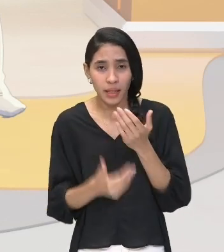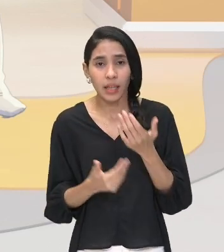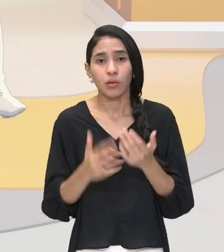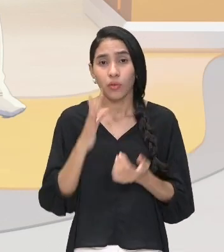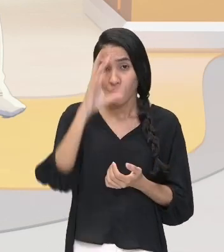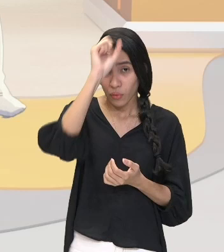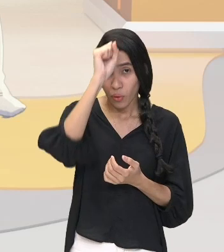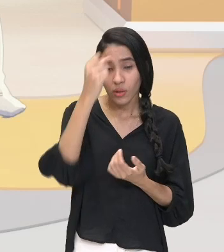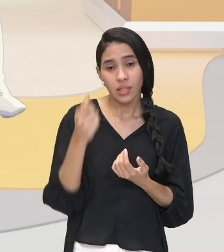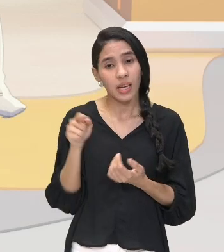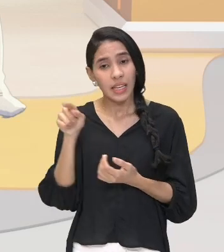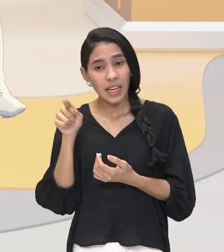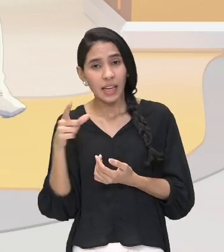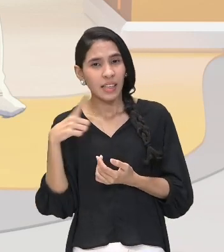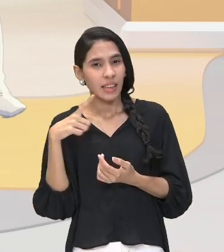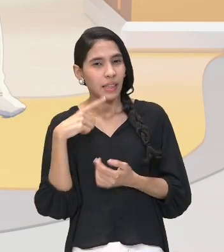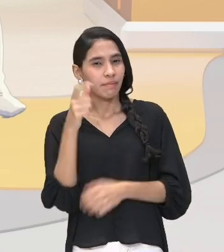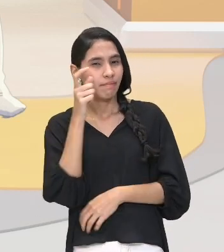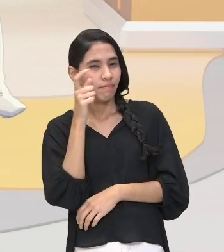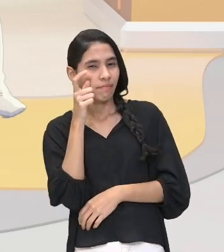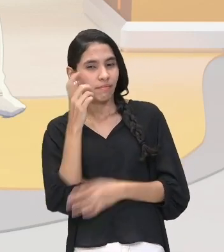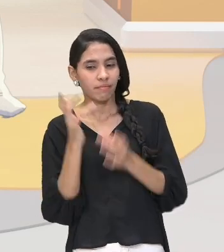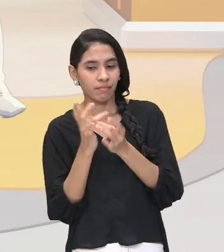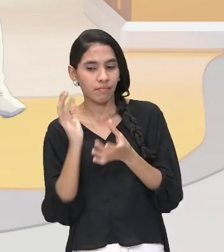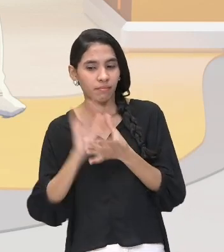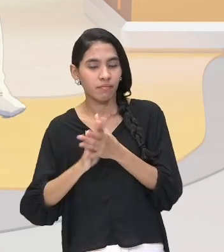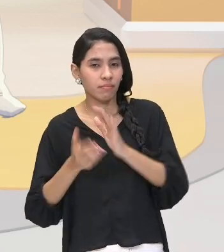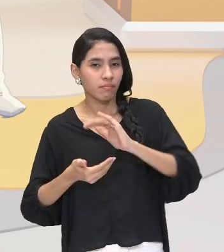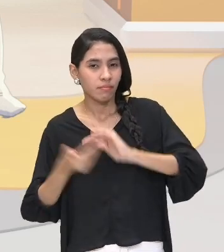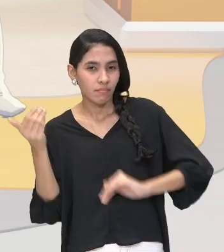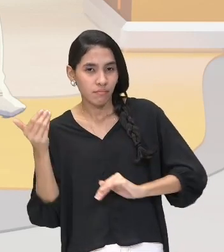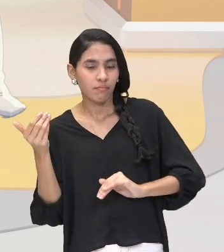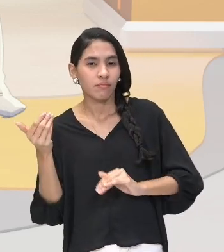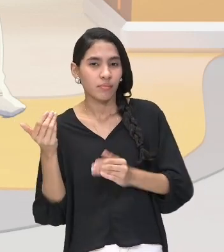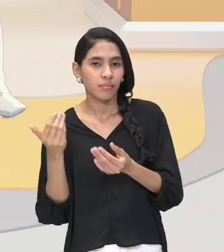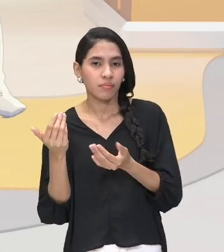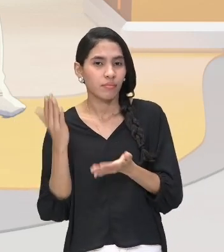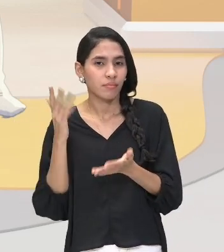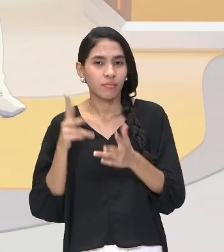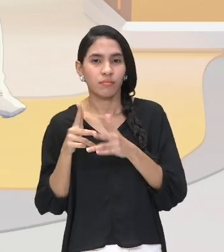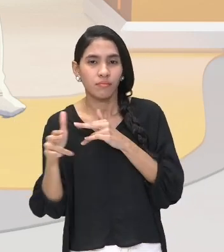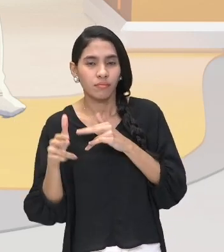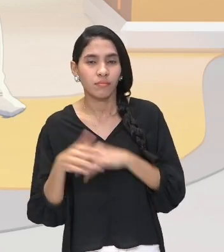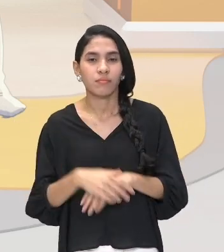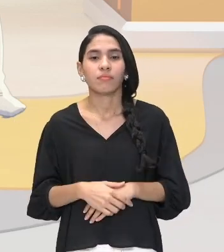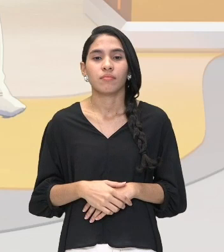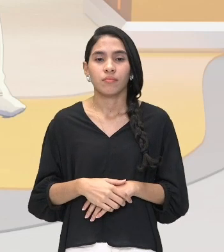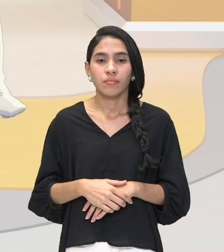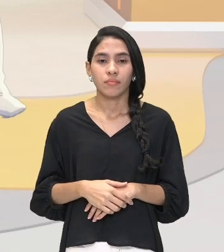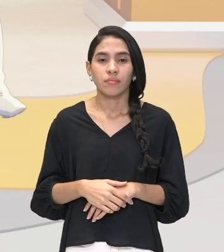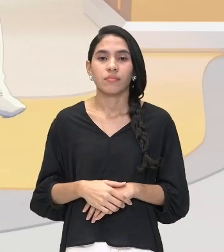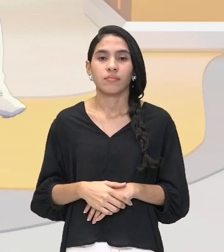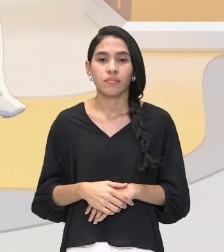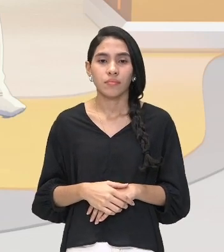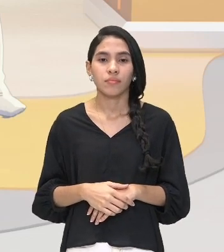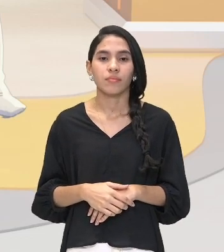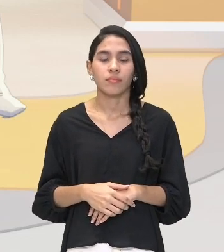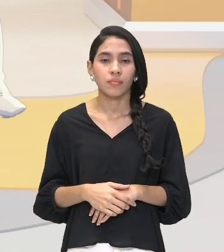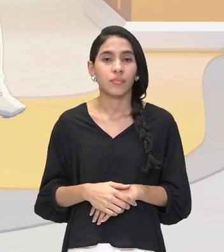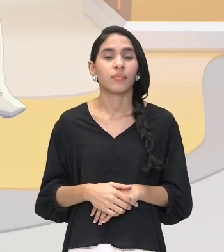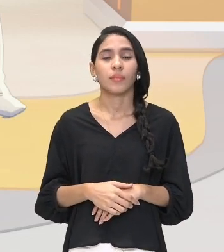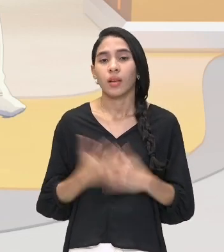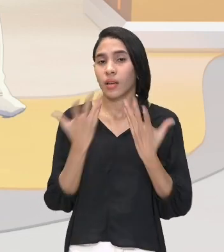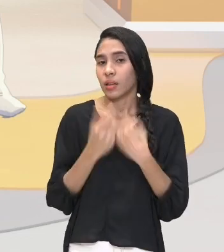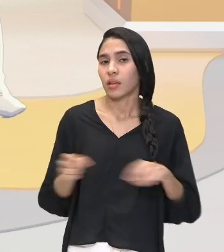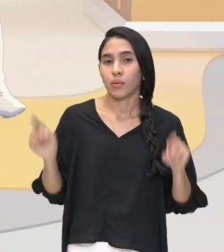ali, que ele quer romper o seu casamento com a Catarina de Aragão. O Papa Clemente VII não